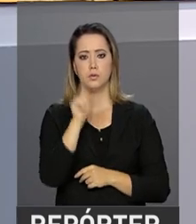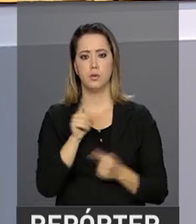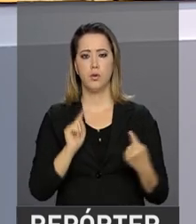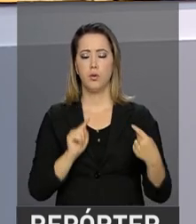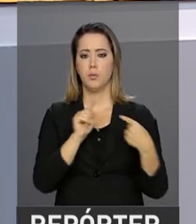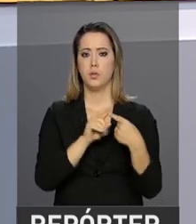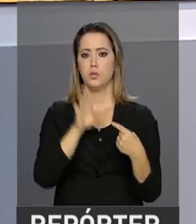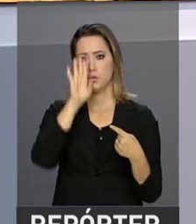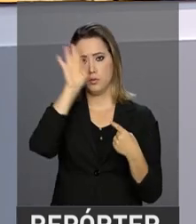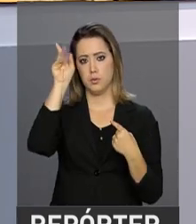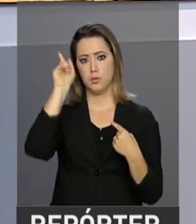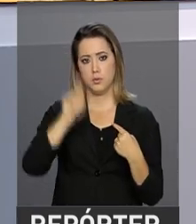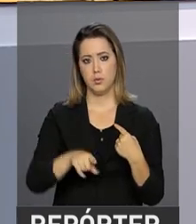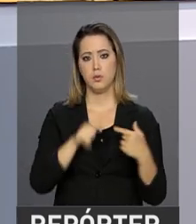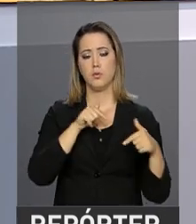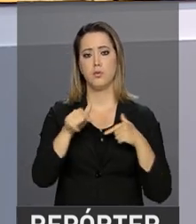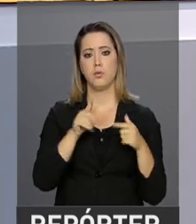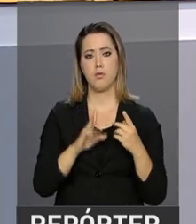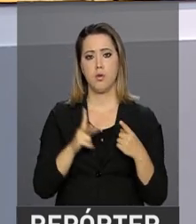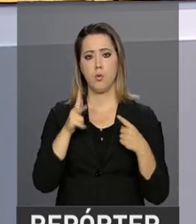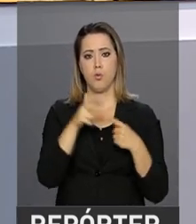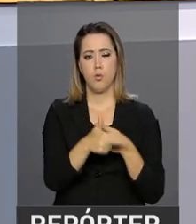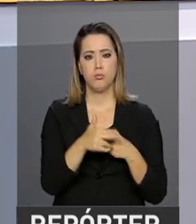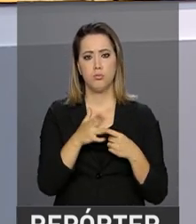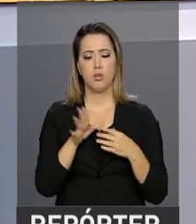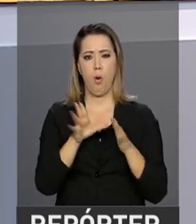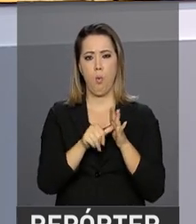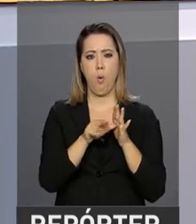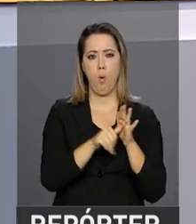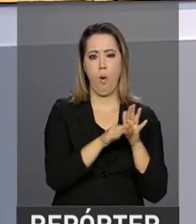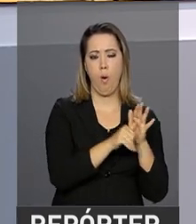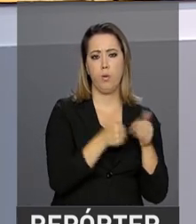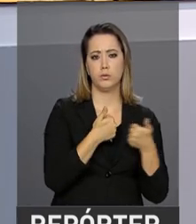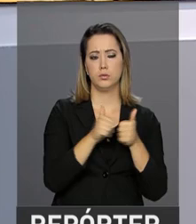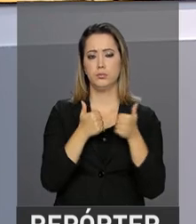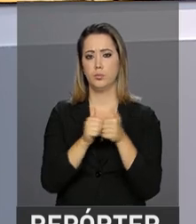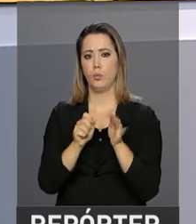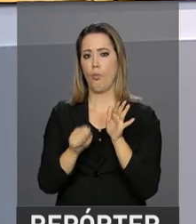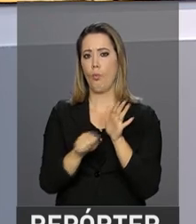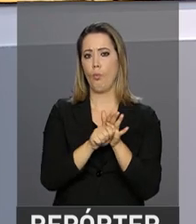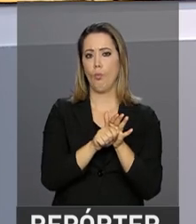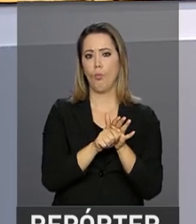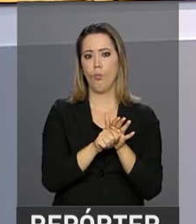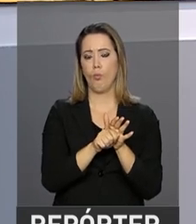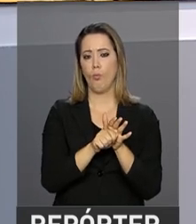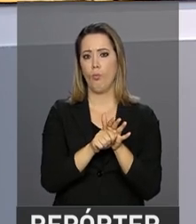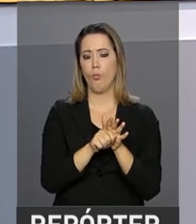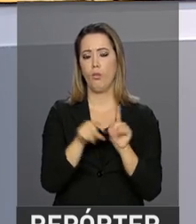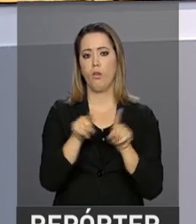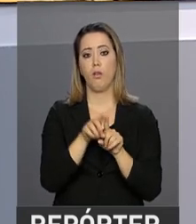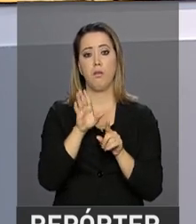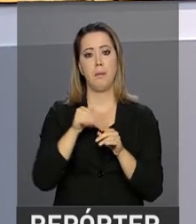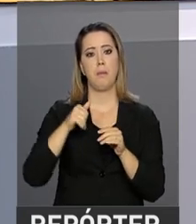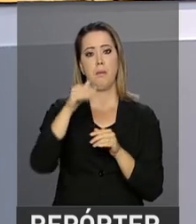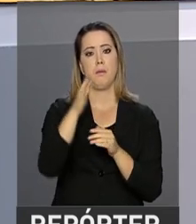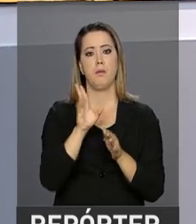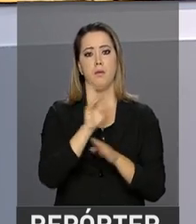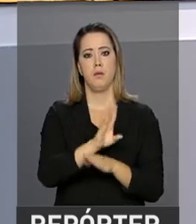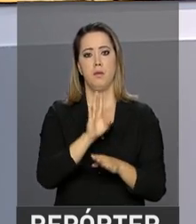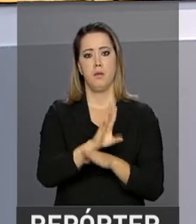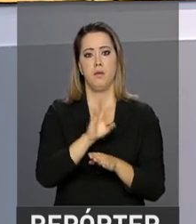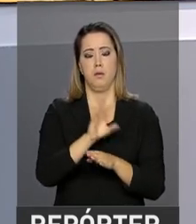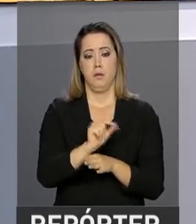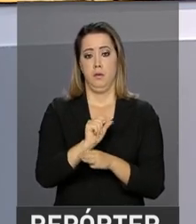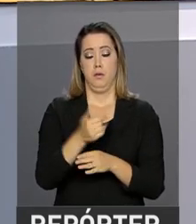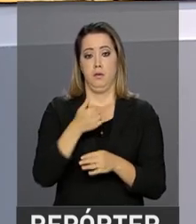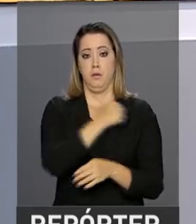foco principal da operação é conter o fluxo de roubo de carga e de drogas mais detalhes do reforço da segurança no